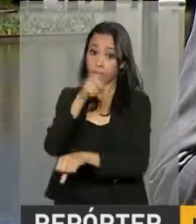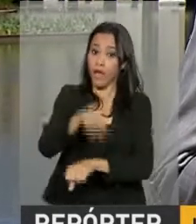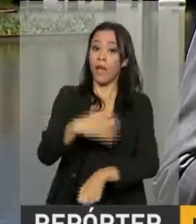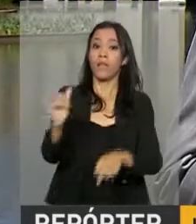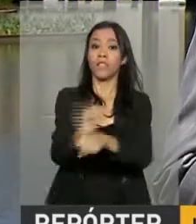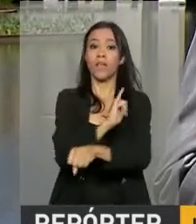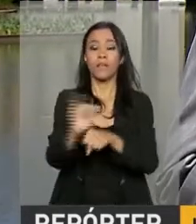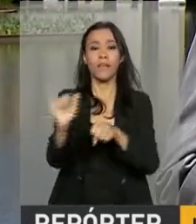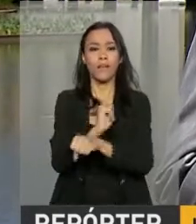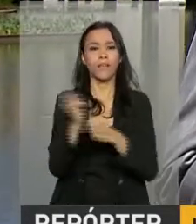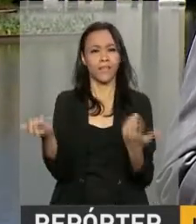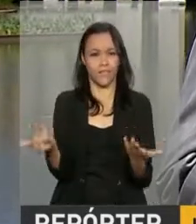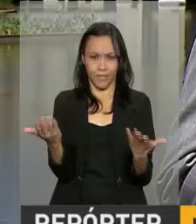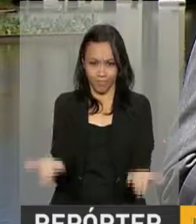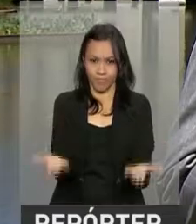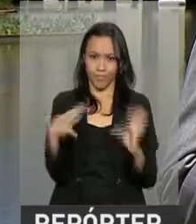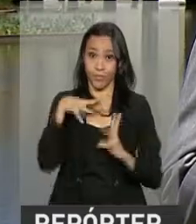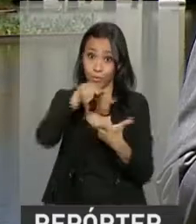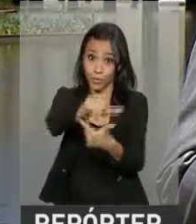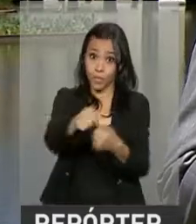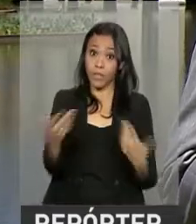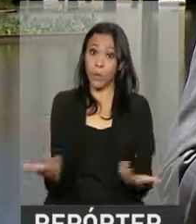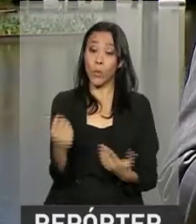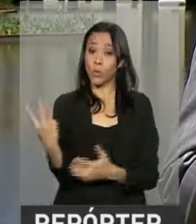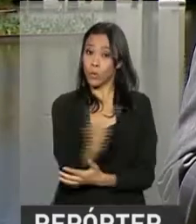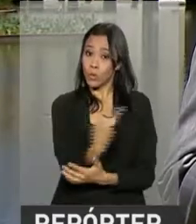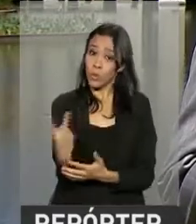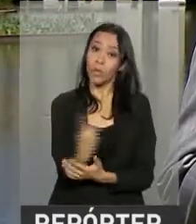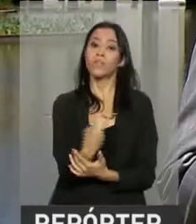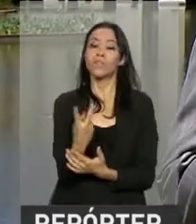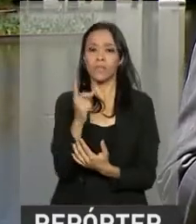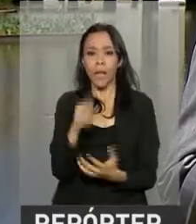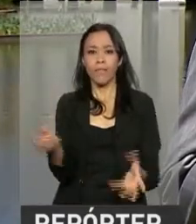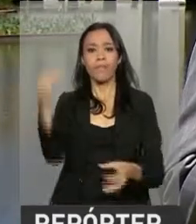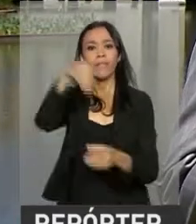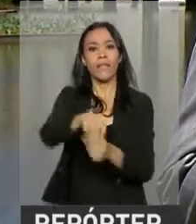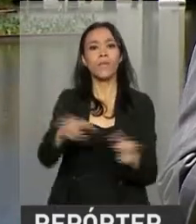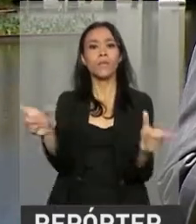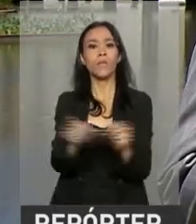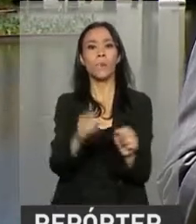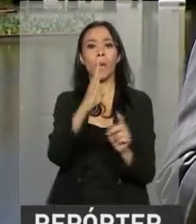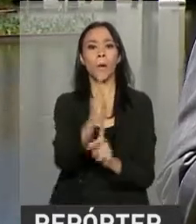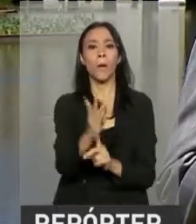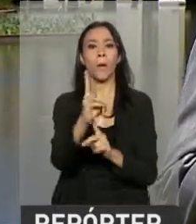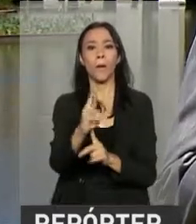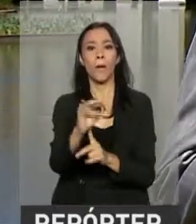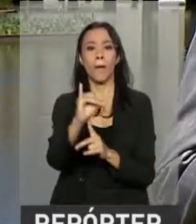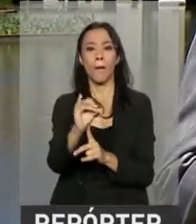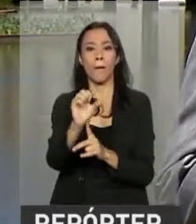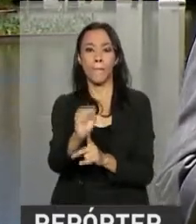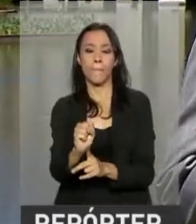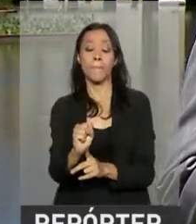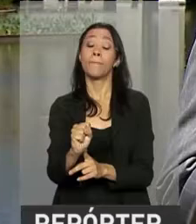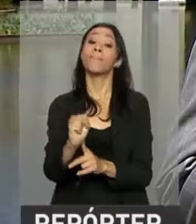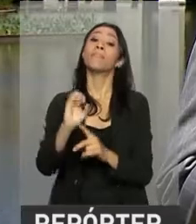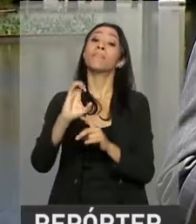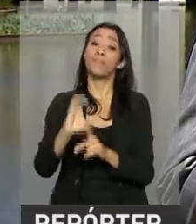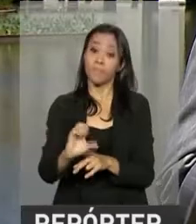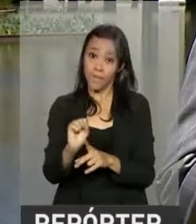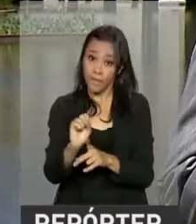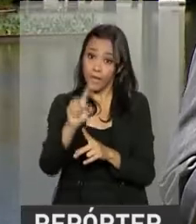estratégica a nível Global Brasil e China também estão juntos no brics o grupo das principais economias em desenvolvimento